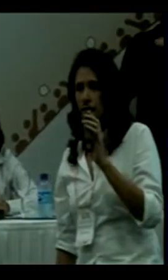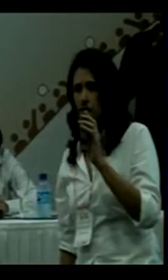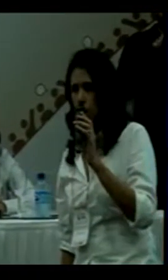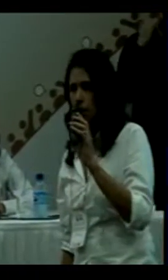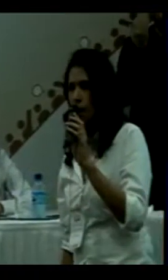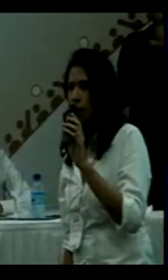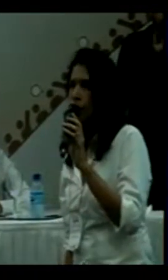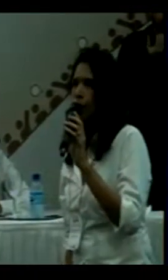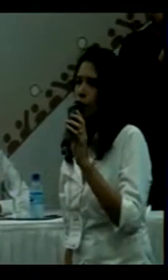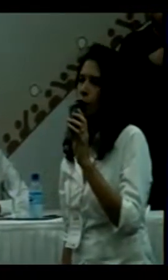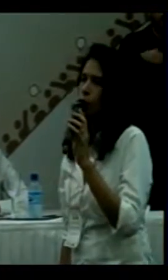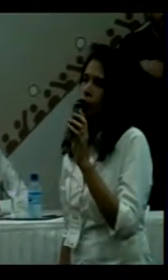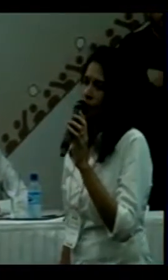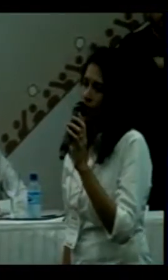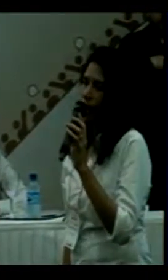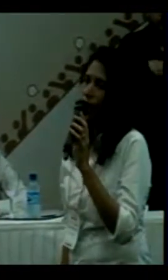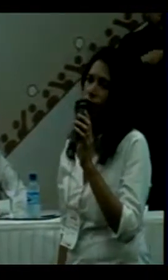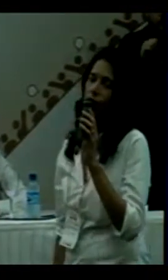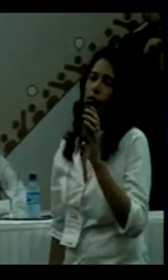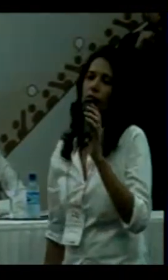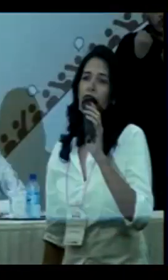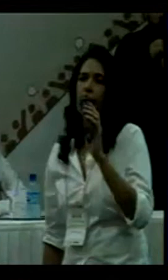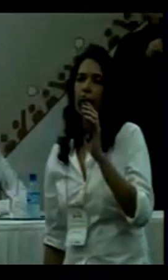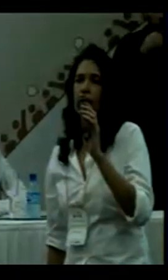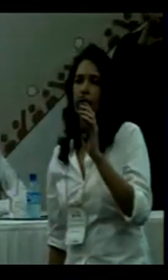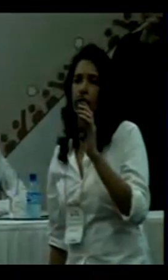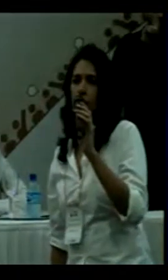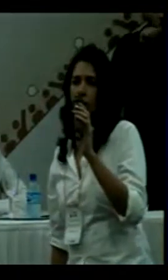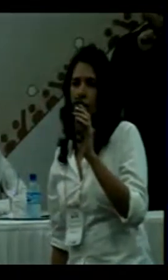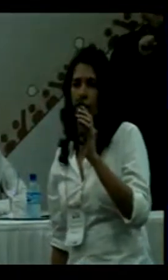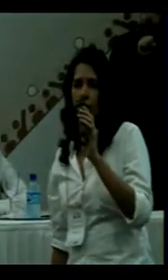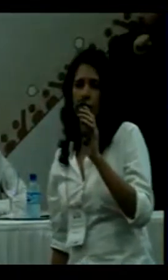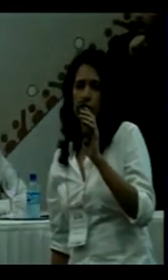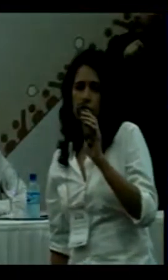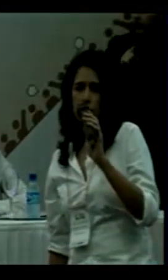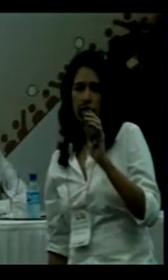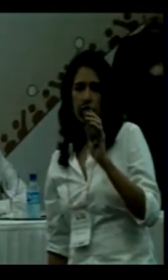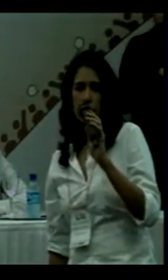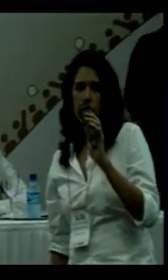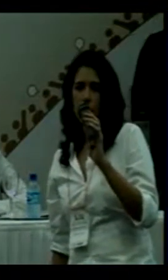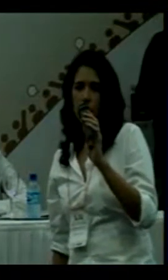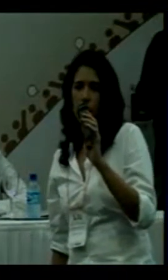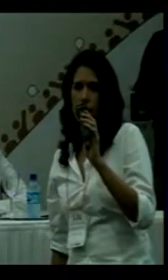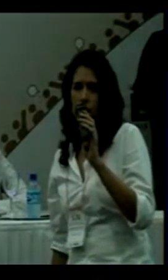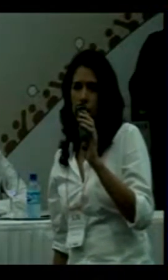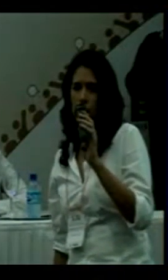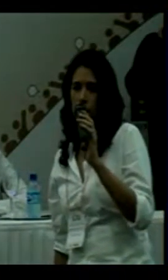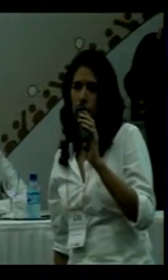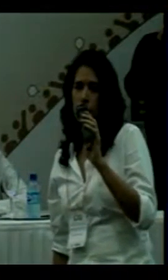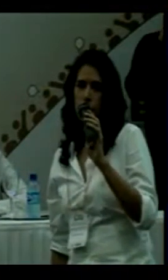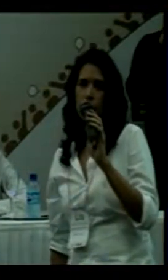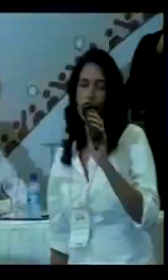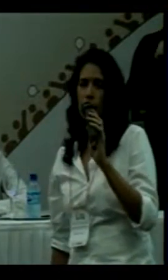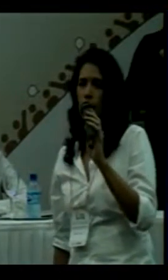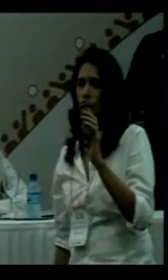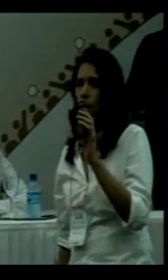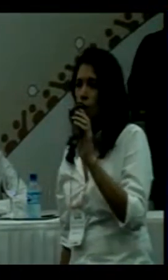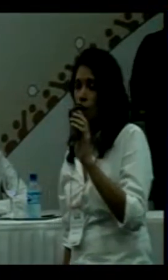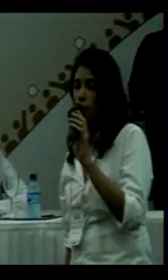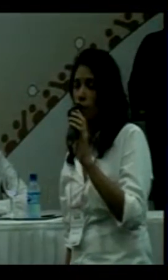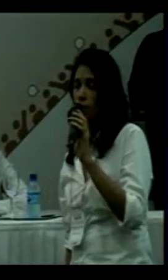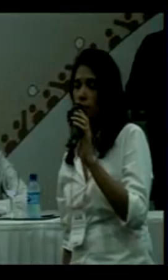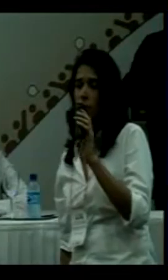da Assistência Social, o CEAS, do Colegiado de Gestores Estaduais do Rio Grande do Norte também,